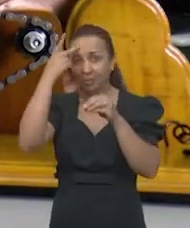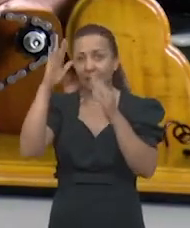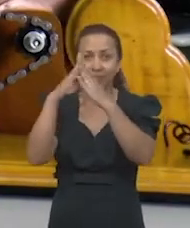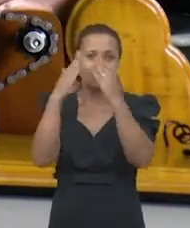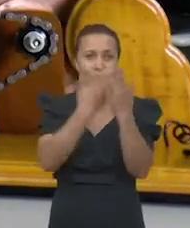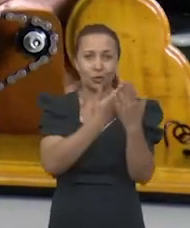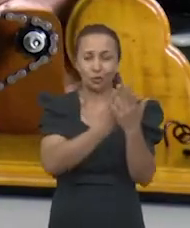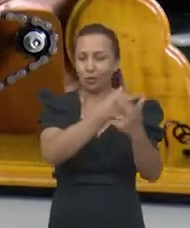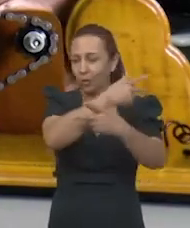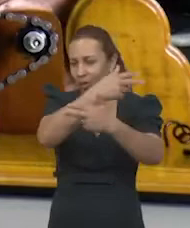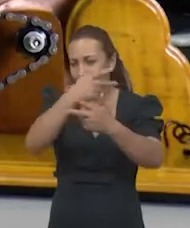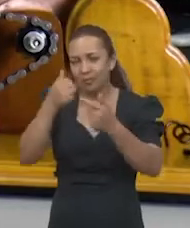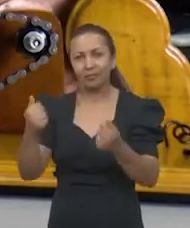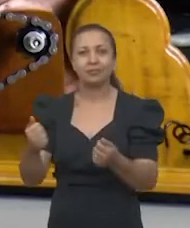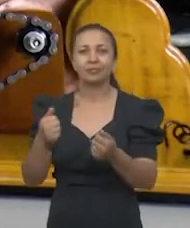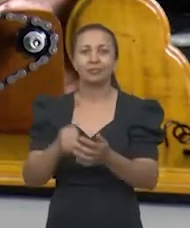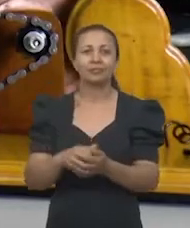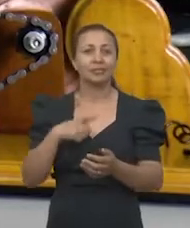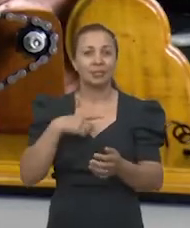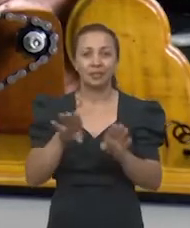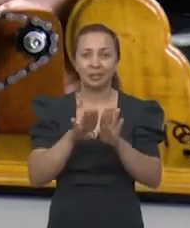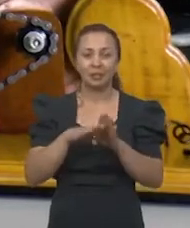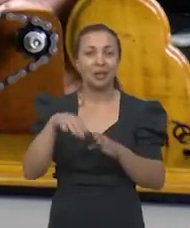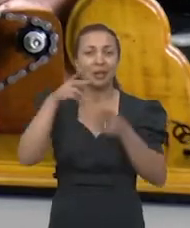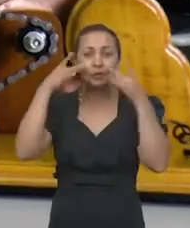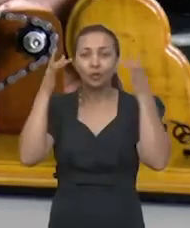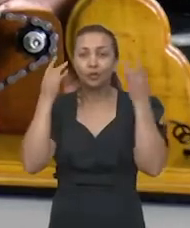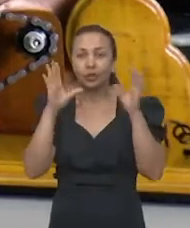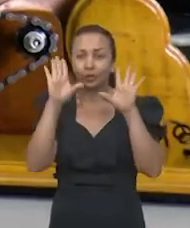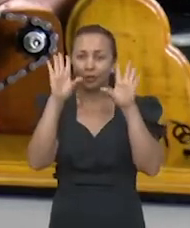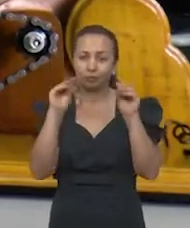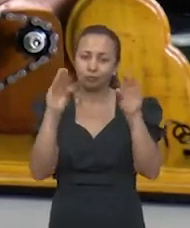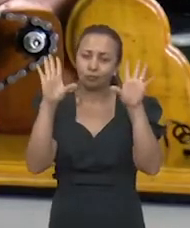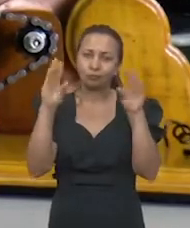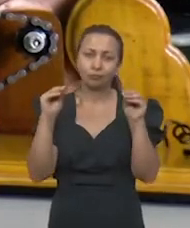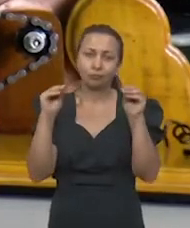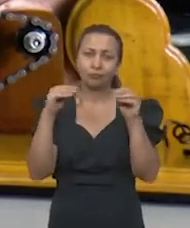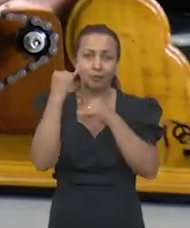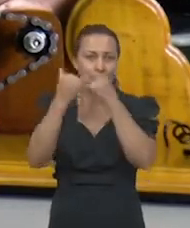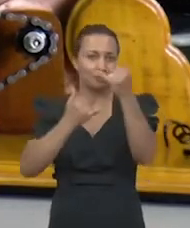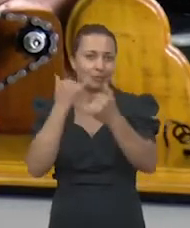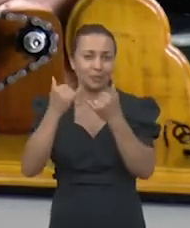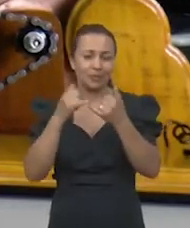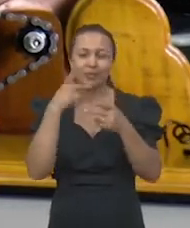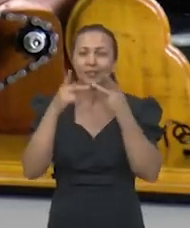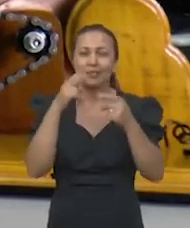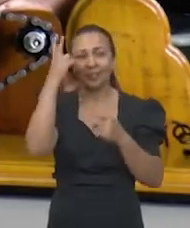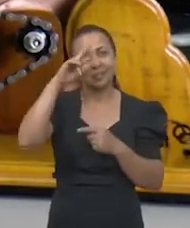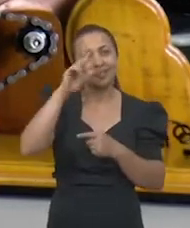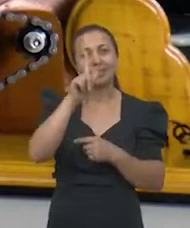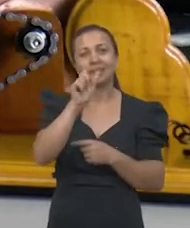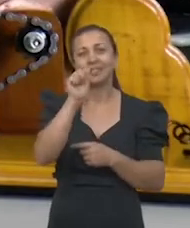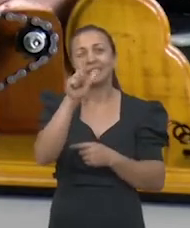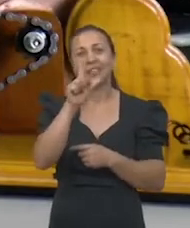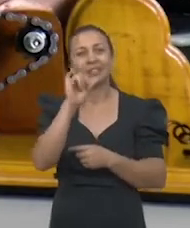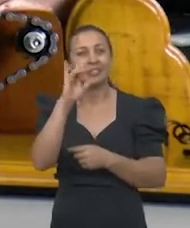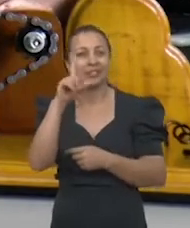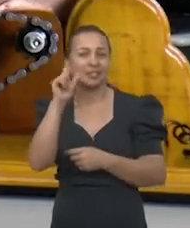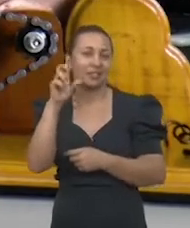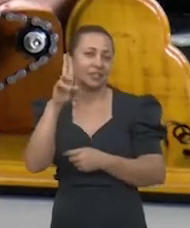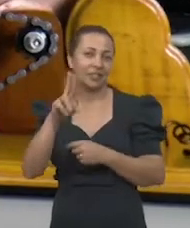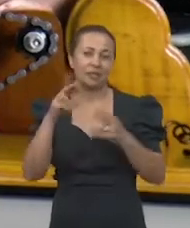isso para as escolas. A gente teve também teatro de fantoche, contando a história do